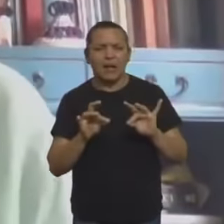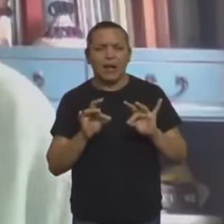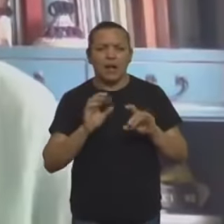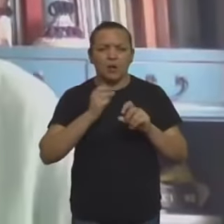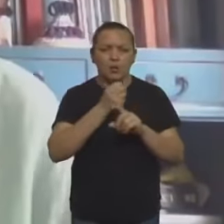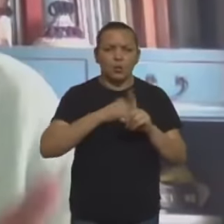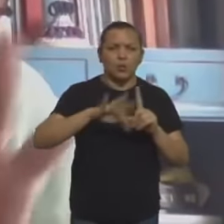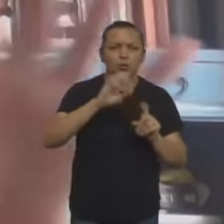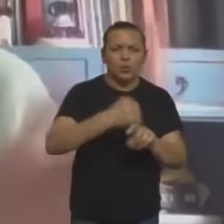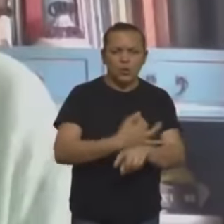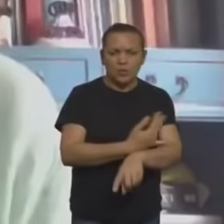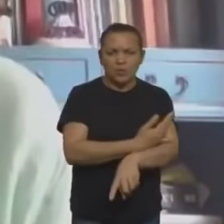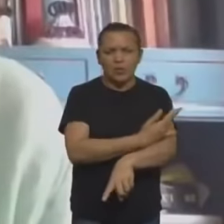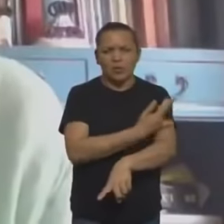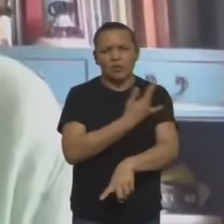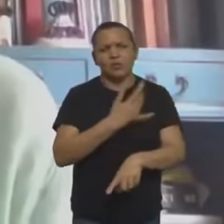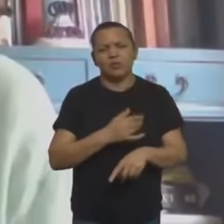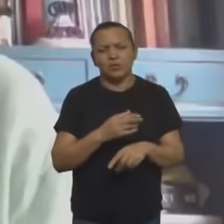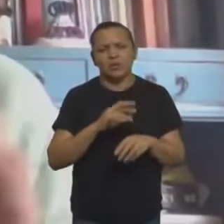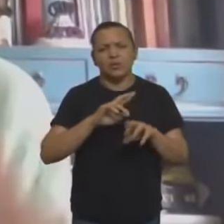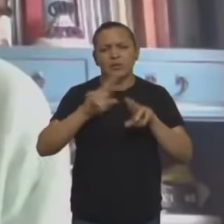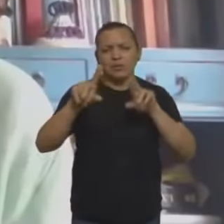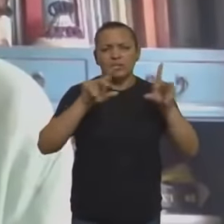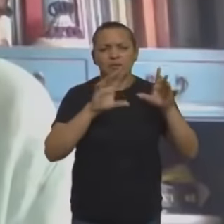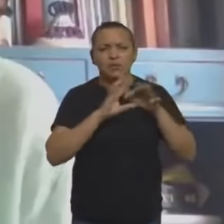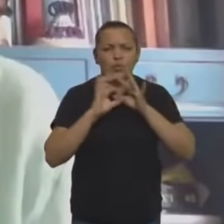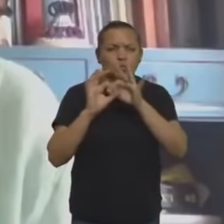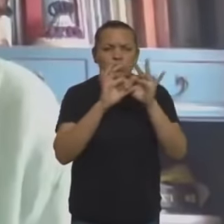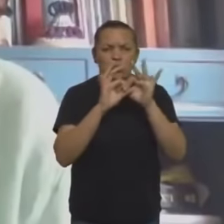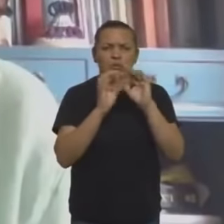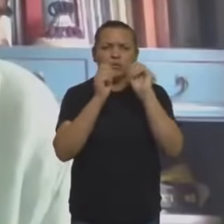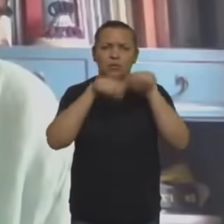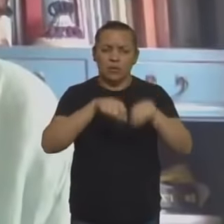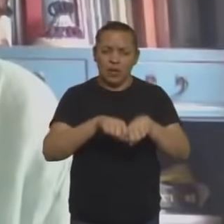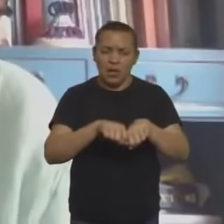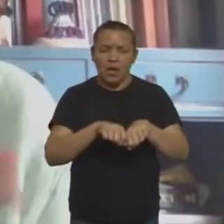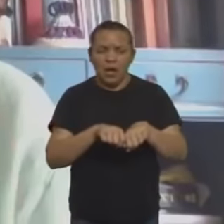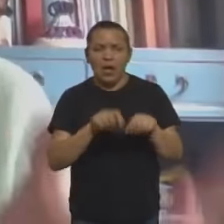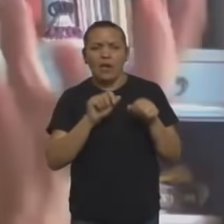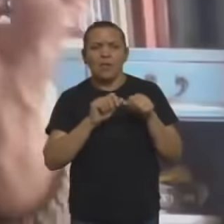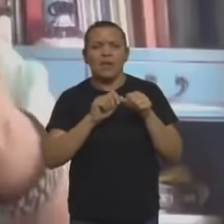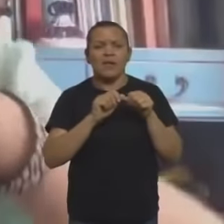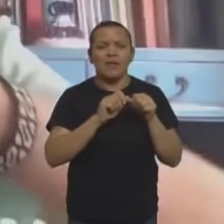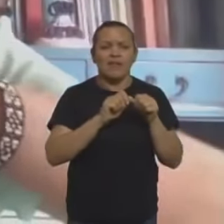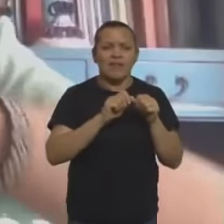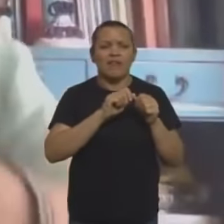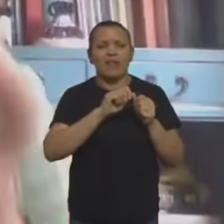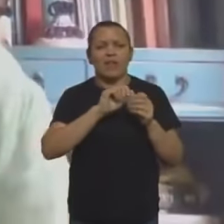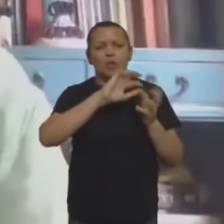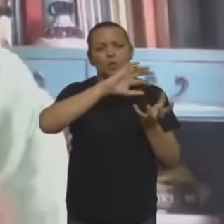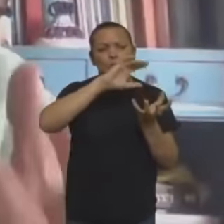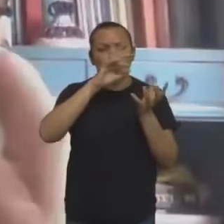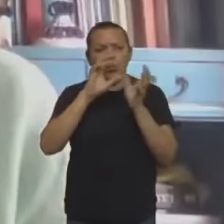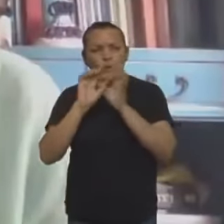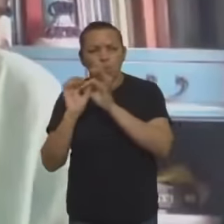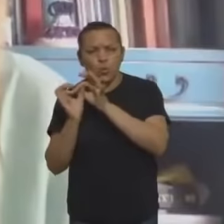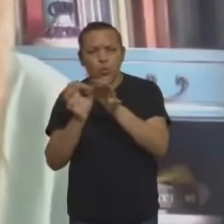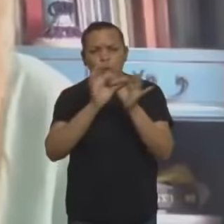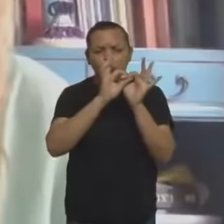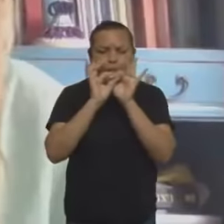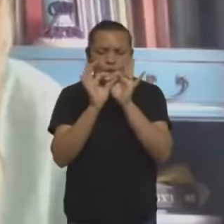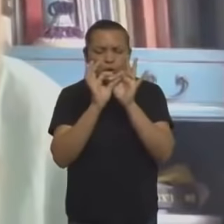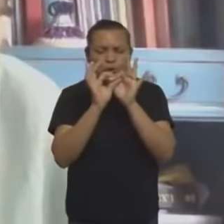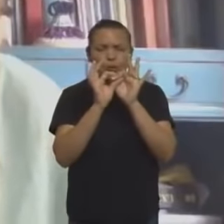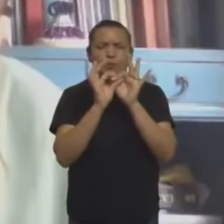são interdependentes, né, estão interligadas e elas funcionam como uma roda, né, à medida que eu trabalho em uma, todas estão sendo